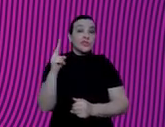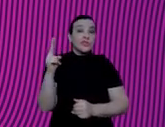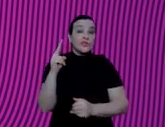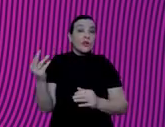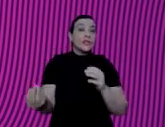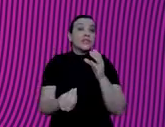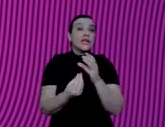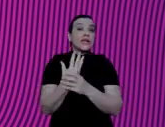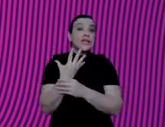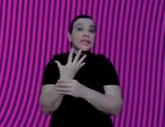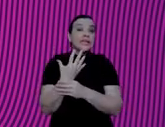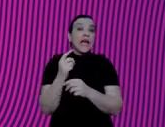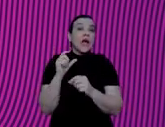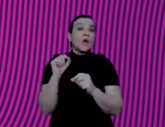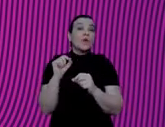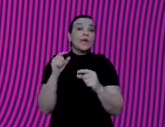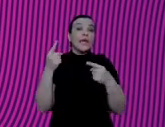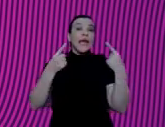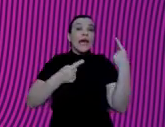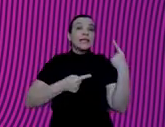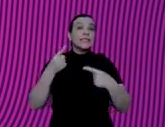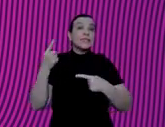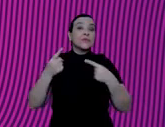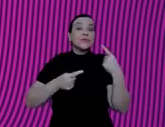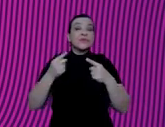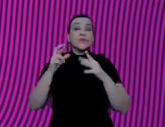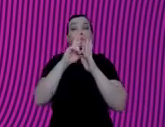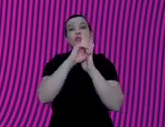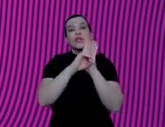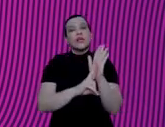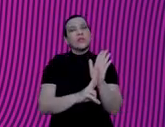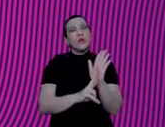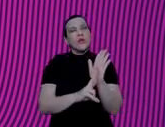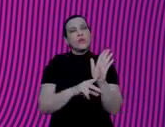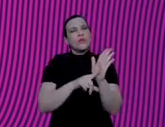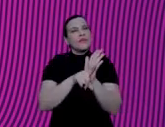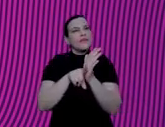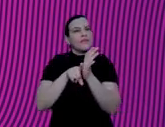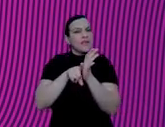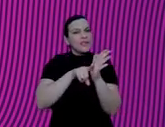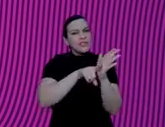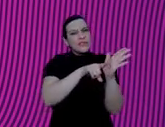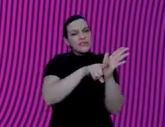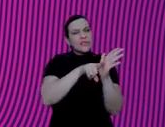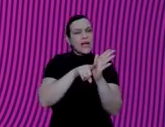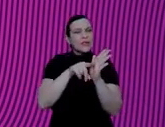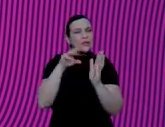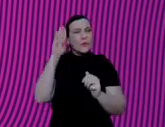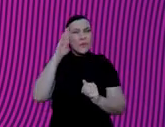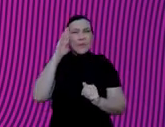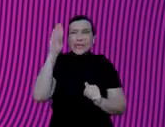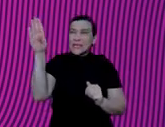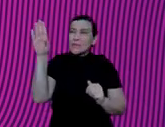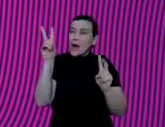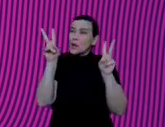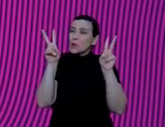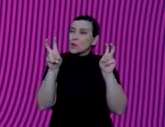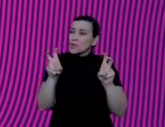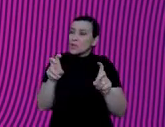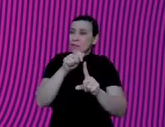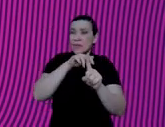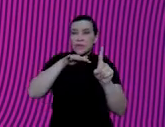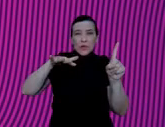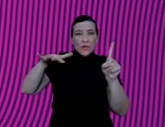a discussão de um relatório para investigar a questão dos determinantes sociais do sofrimento mental, do adoecimento mental,